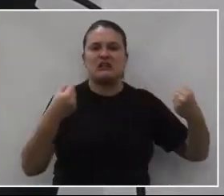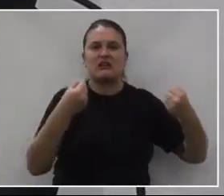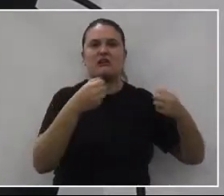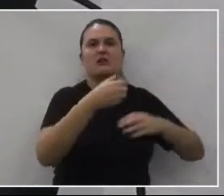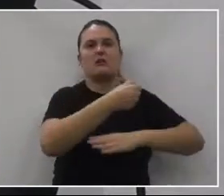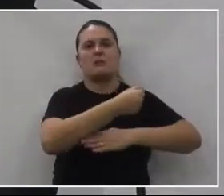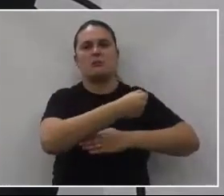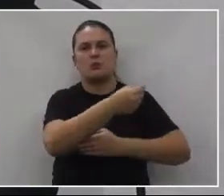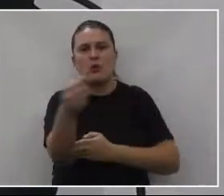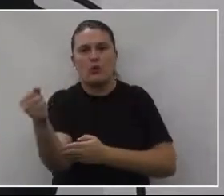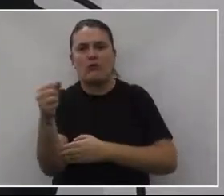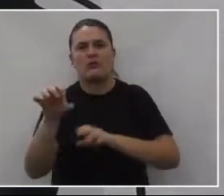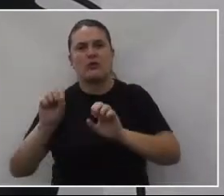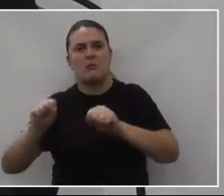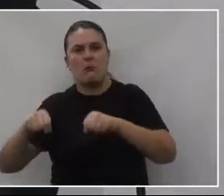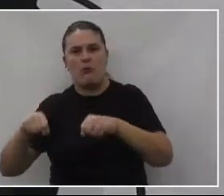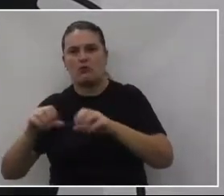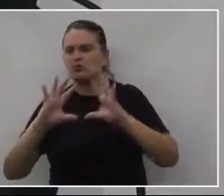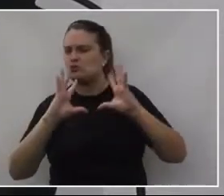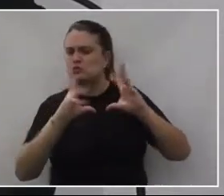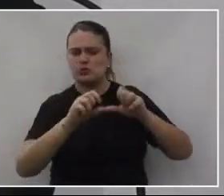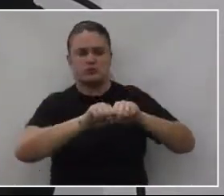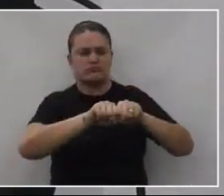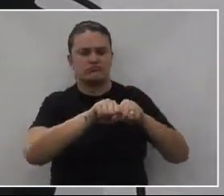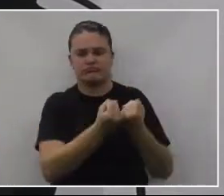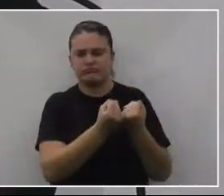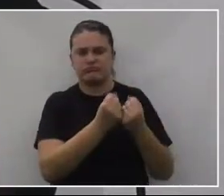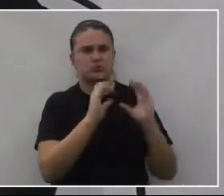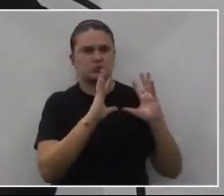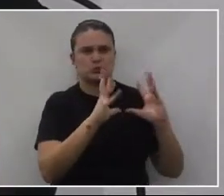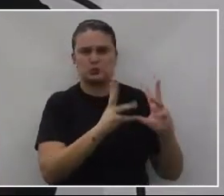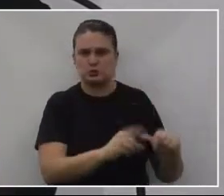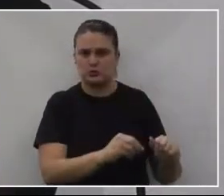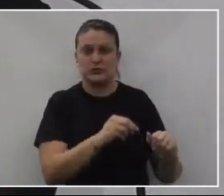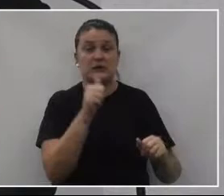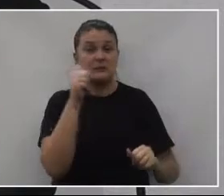portas, a motocicleta que estava na garagem. As meninas